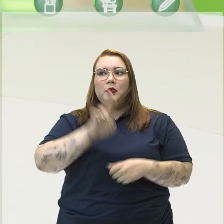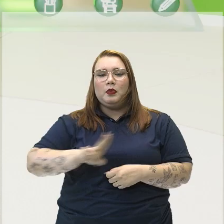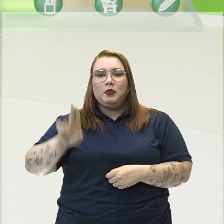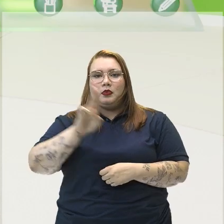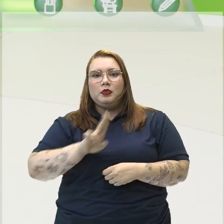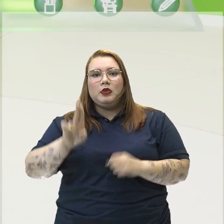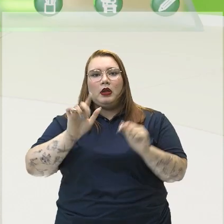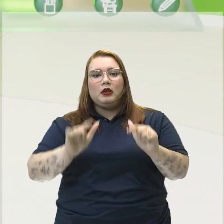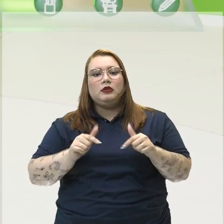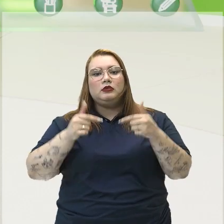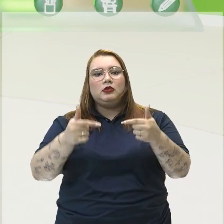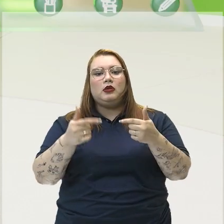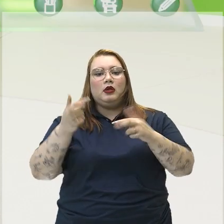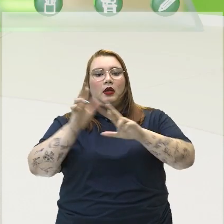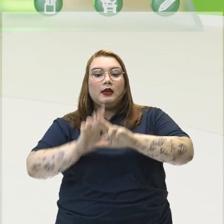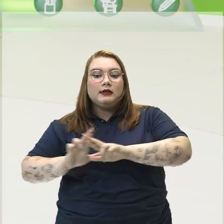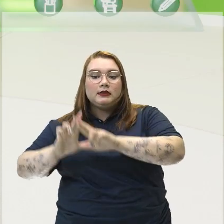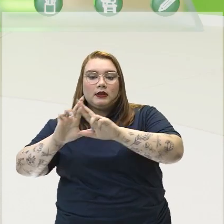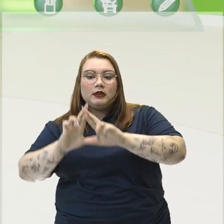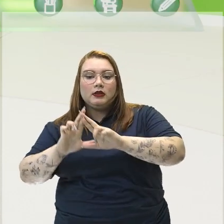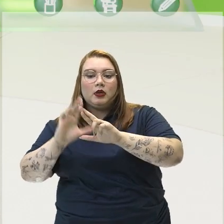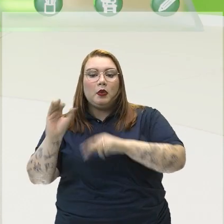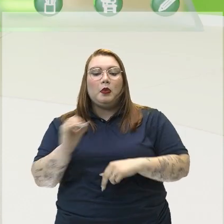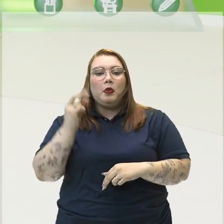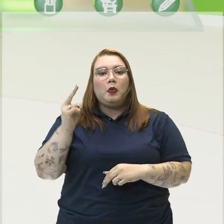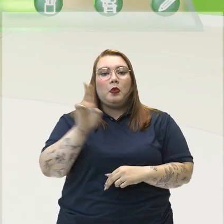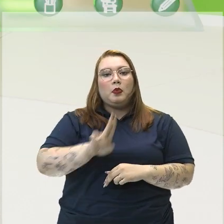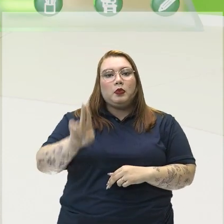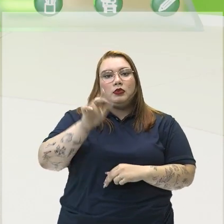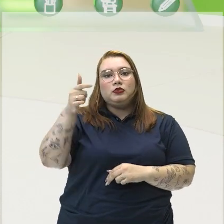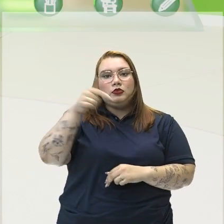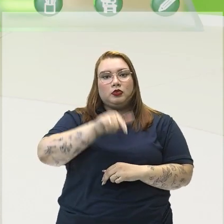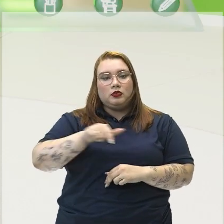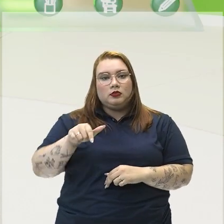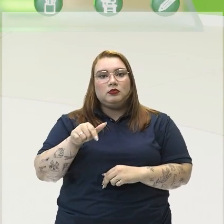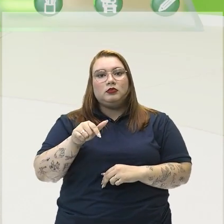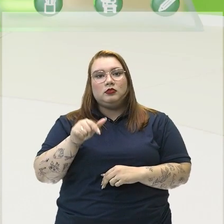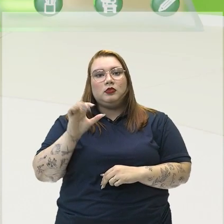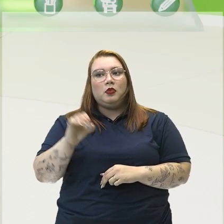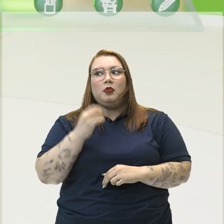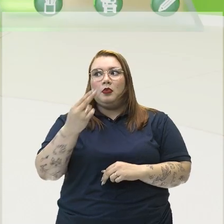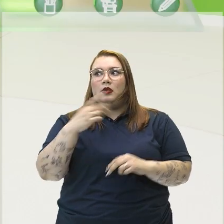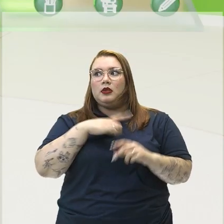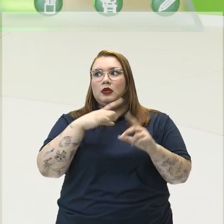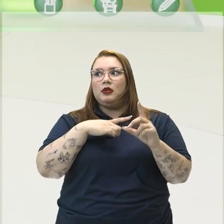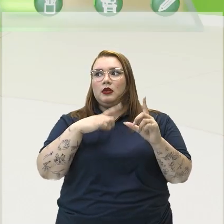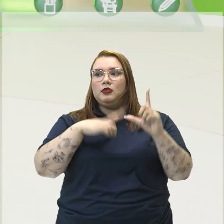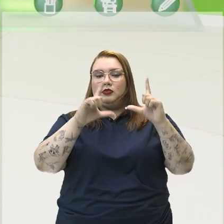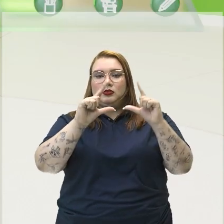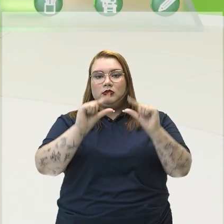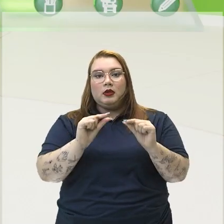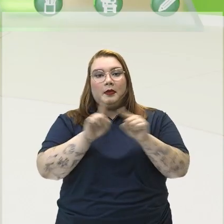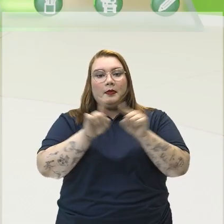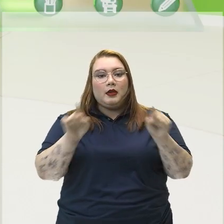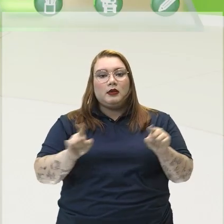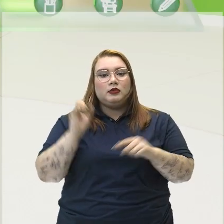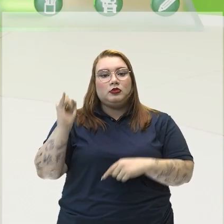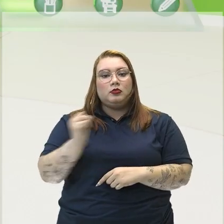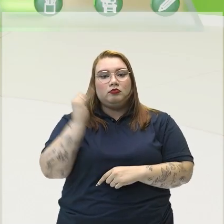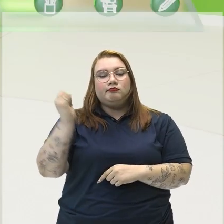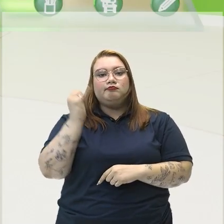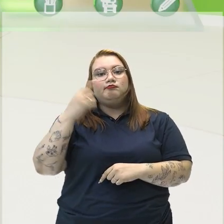ali atitudes como reciclar ou reutilizar, ou até mesmo reduzir. Mas é muito importante que a